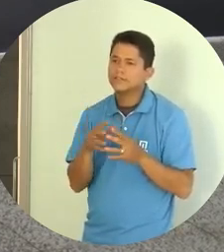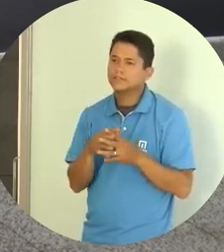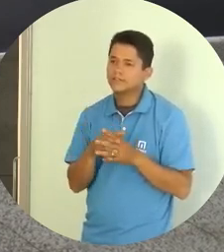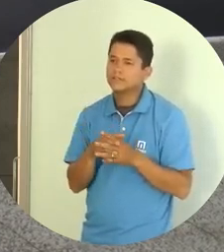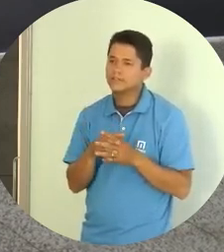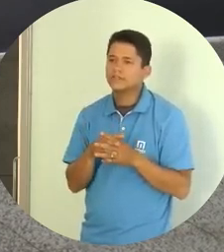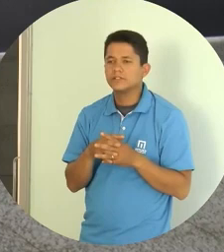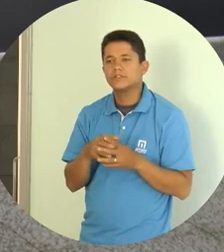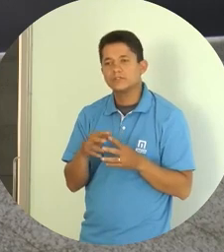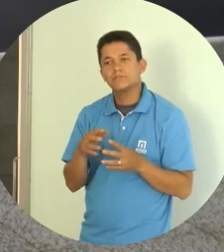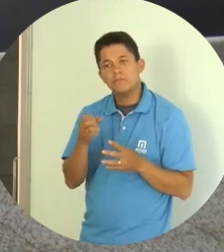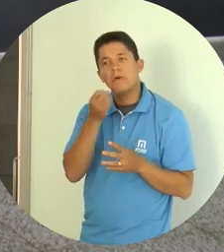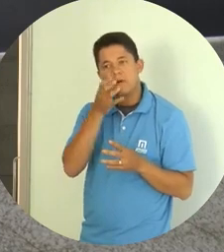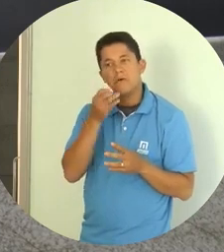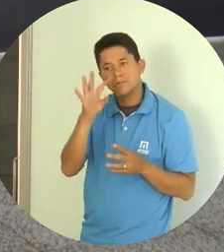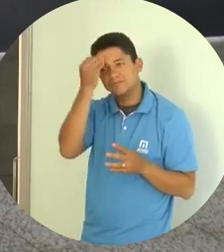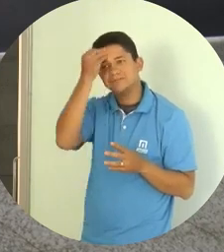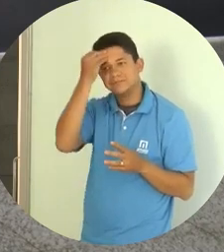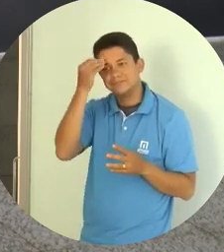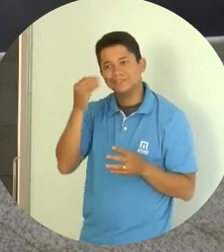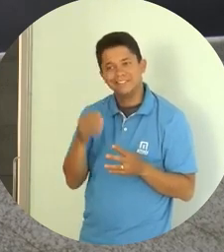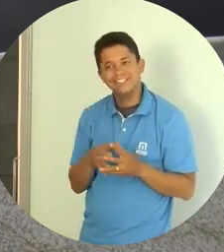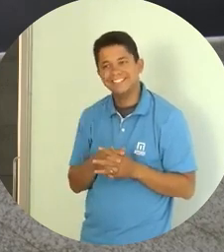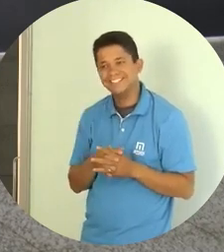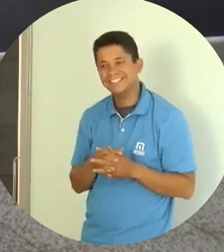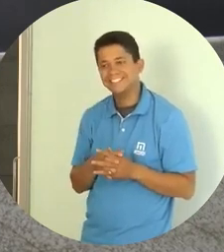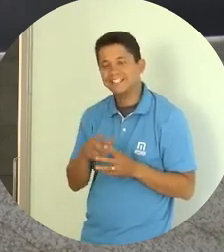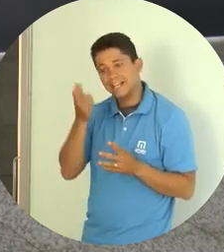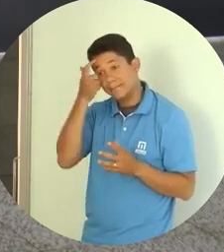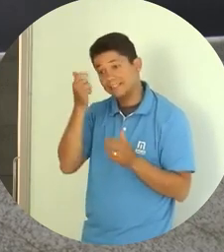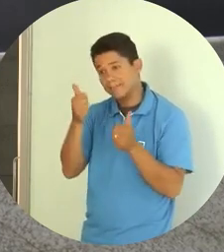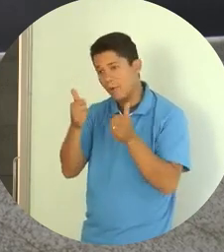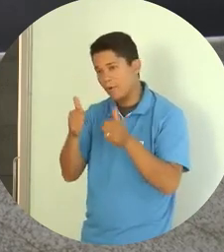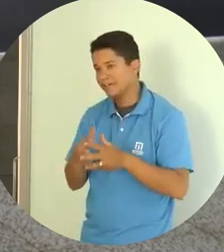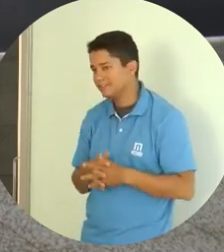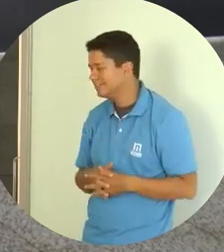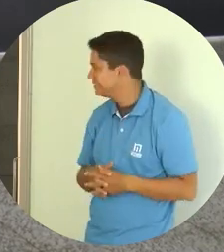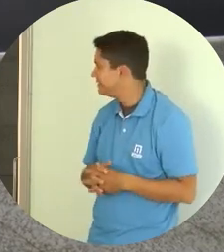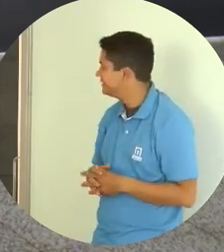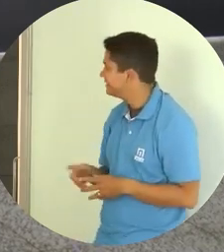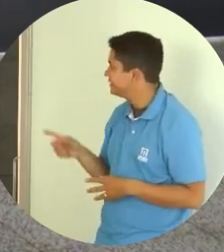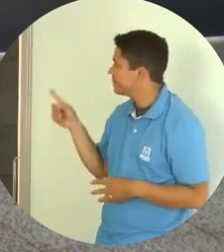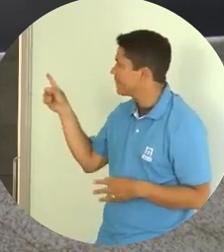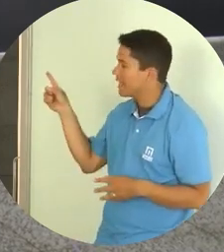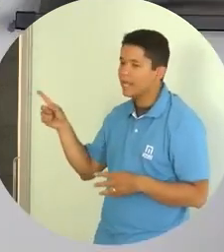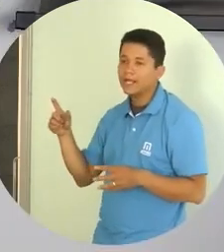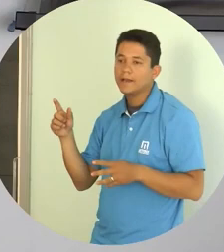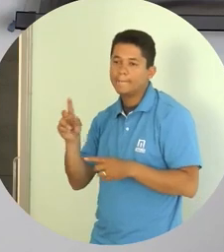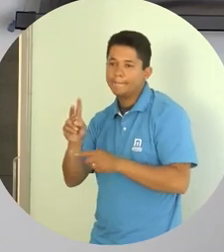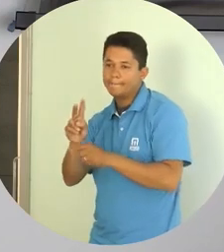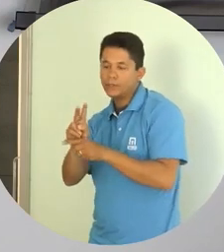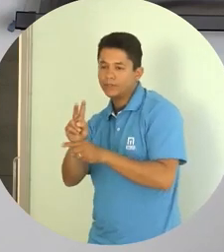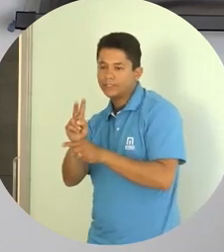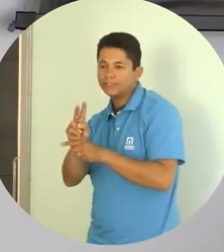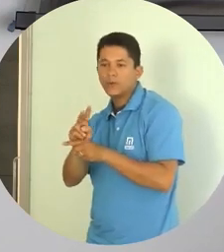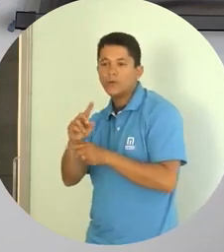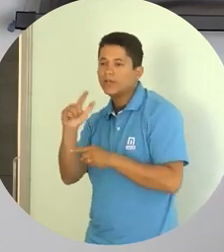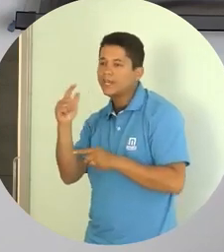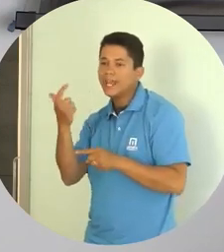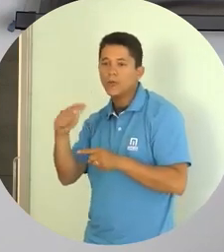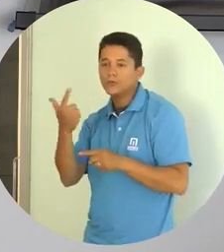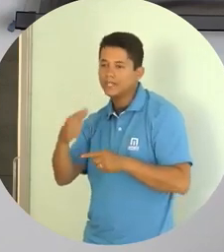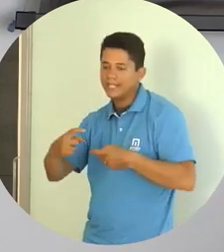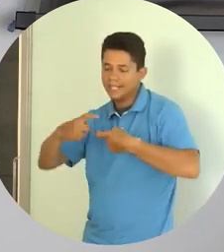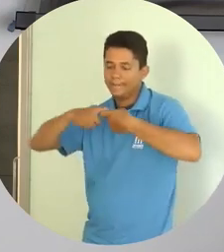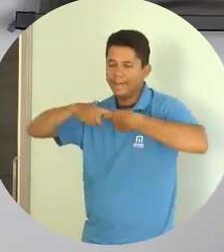de protendido, de aço de proteção, ela não tem emenda. Então, quando a gente introduz a armação